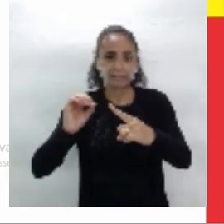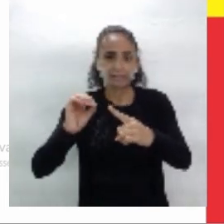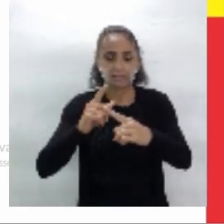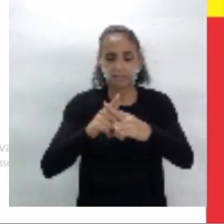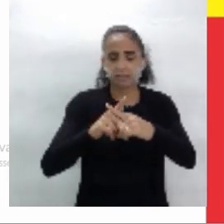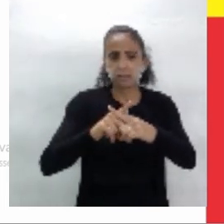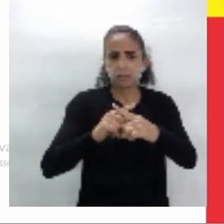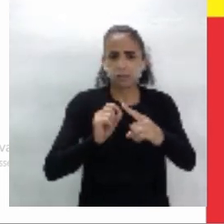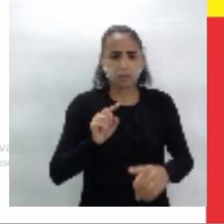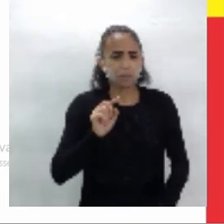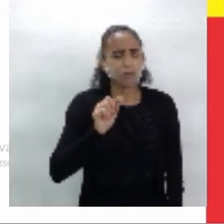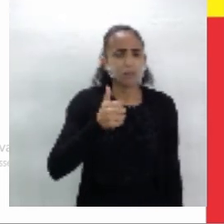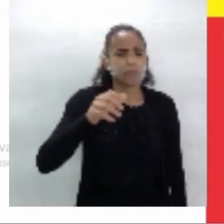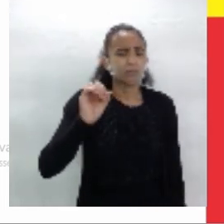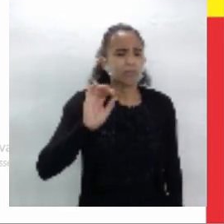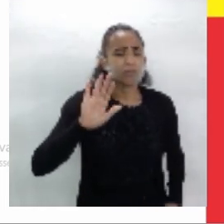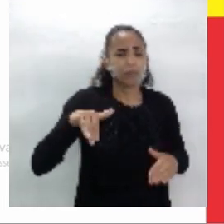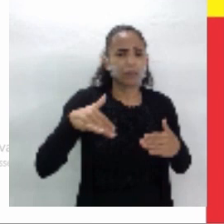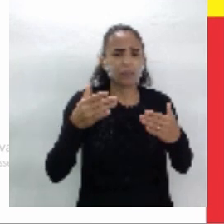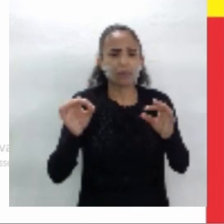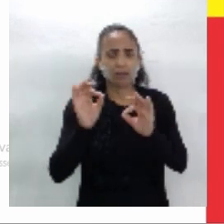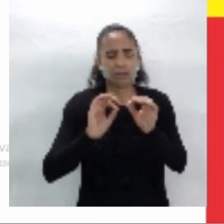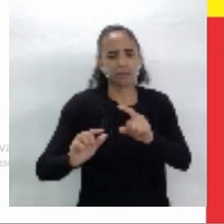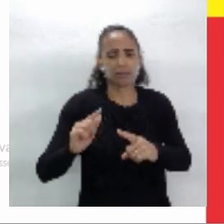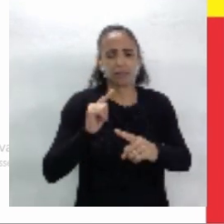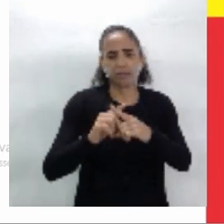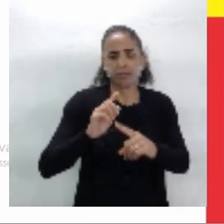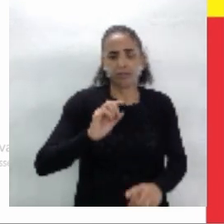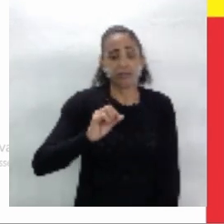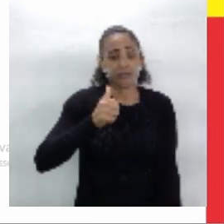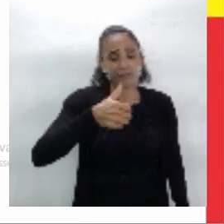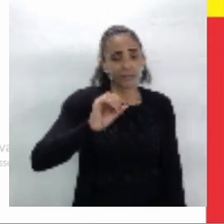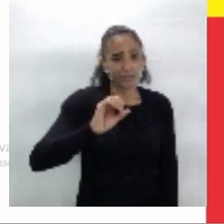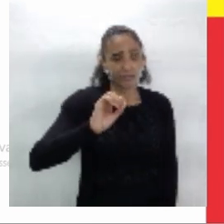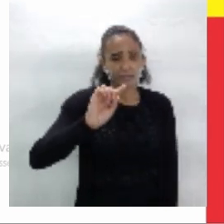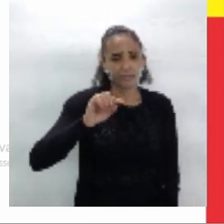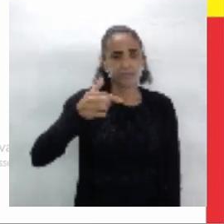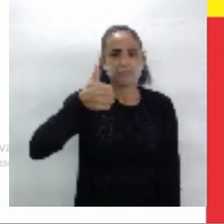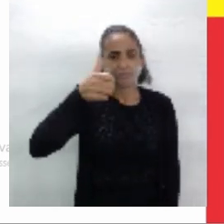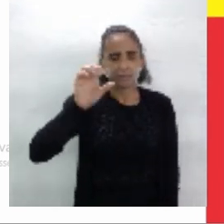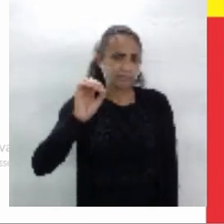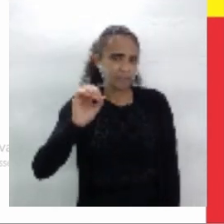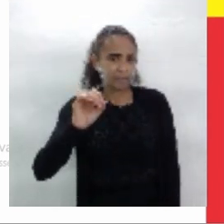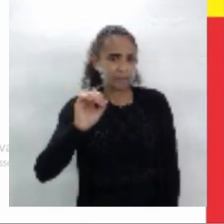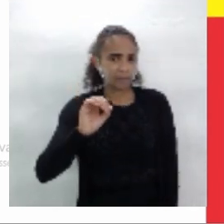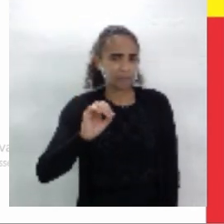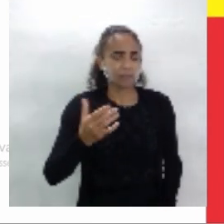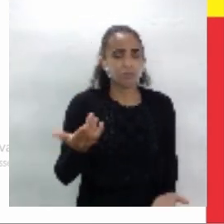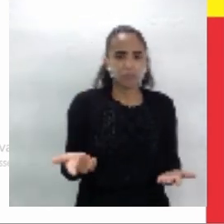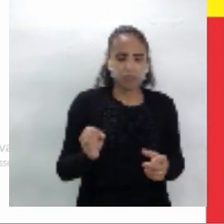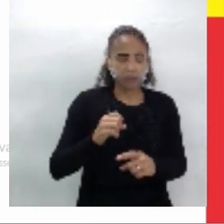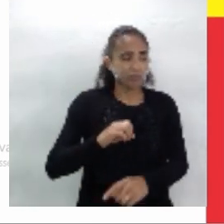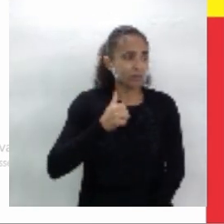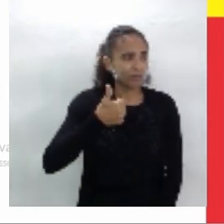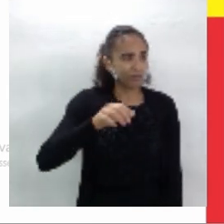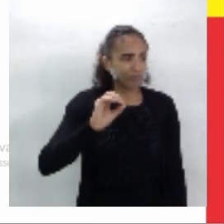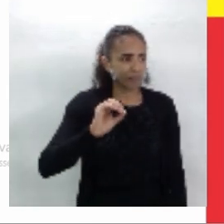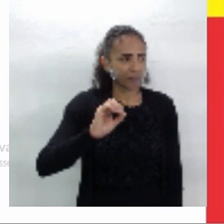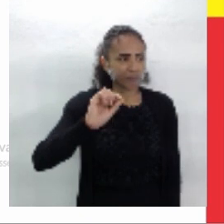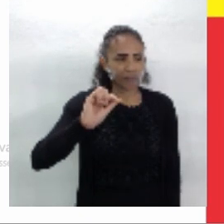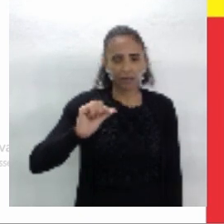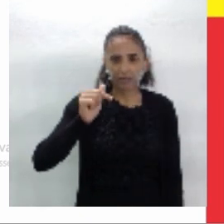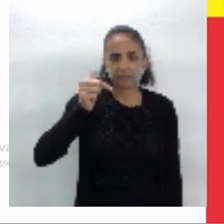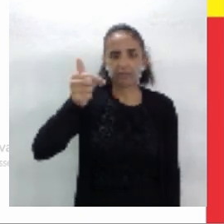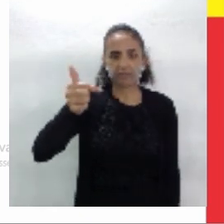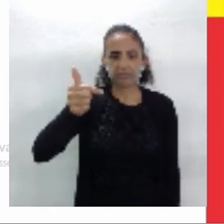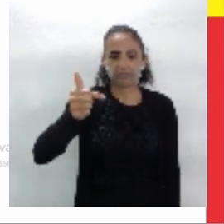aí 10, qual é o expoente? 10 elevado a 1. Então, 10 vezes 10, 10 elevado a 2. 10 vezes 10 vezes